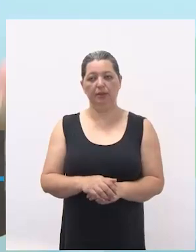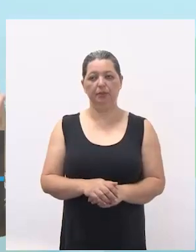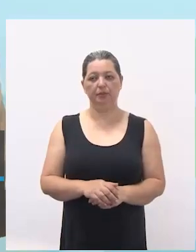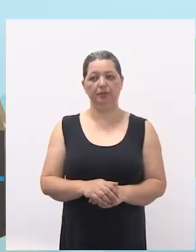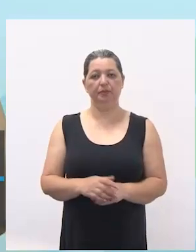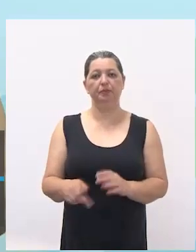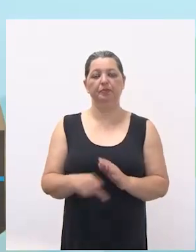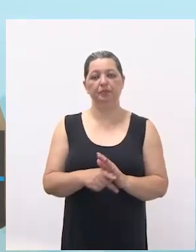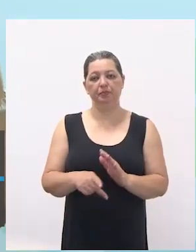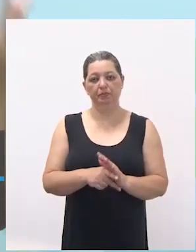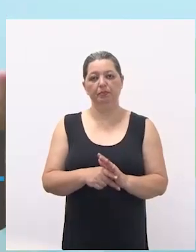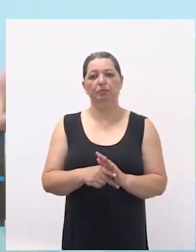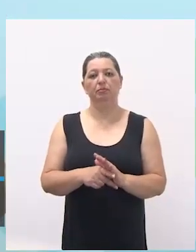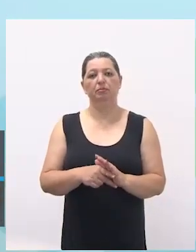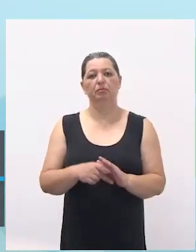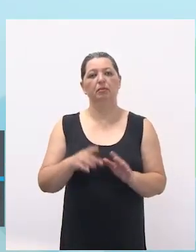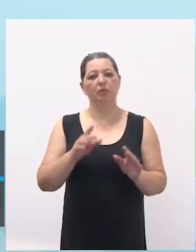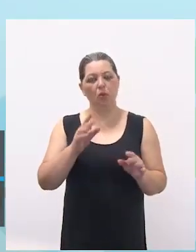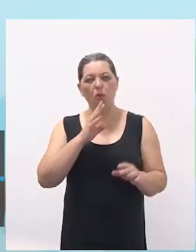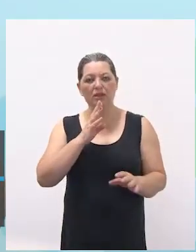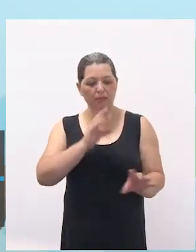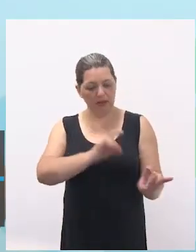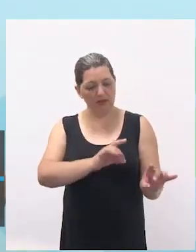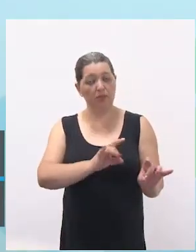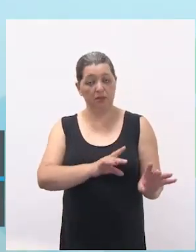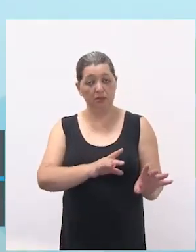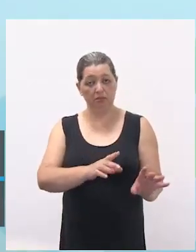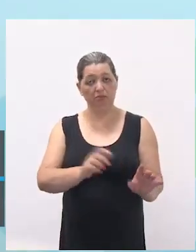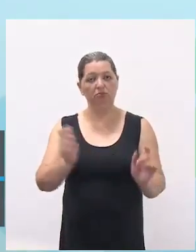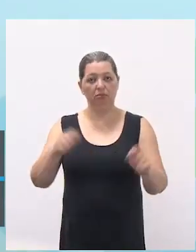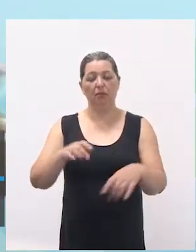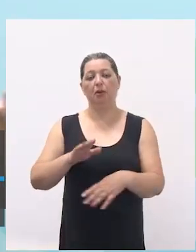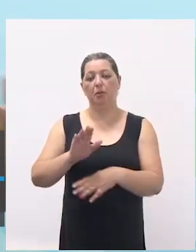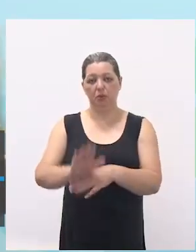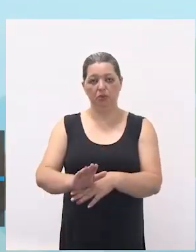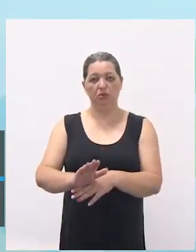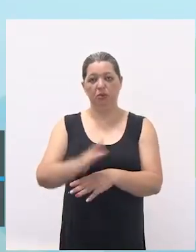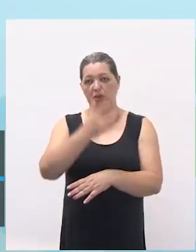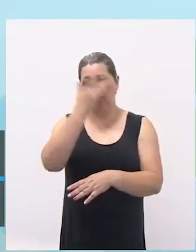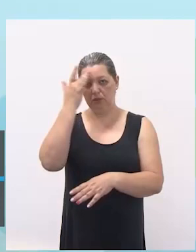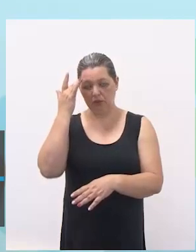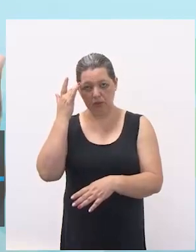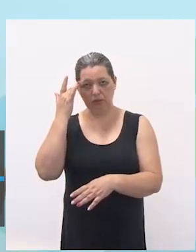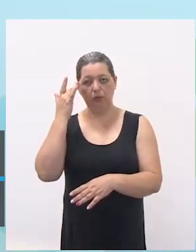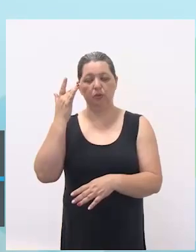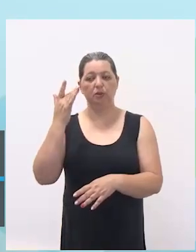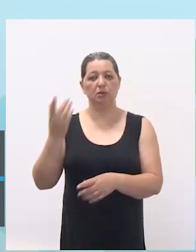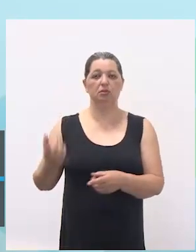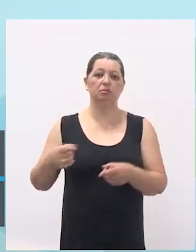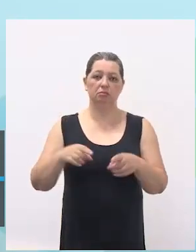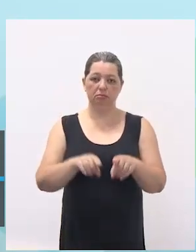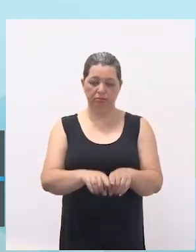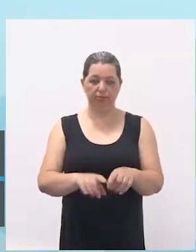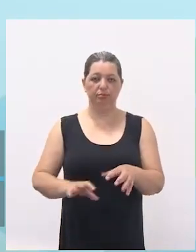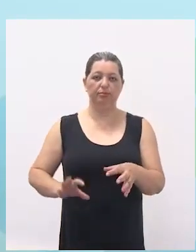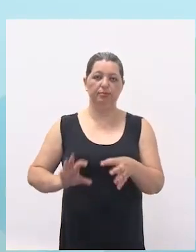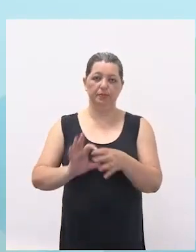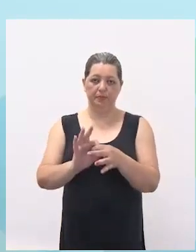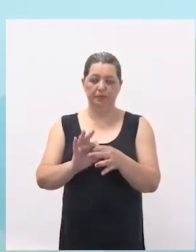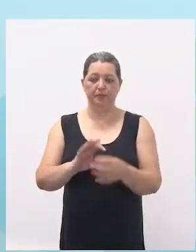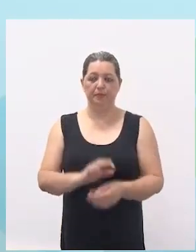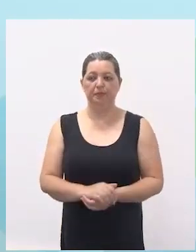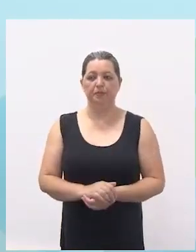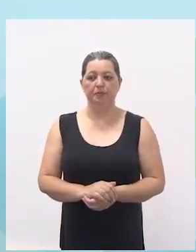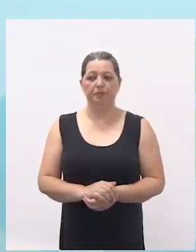conhecimento específico, que podem auxiliar aí os nossos colaboradores, os nossos pares, né? E aí,